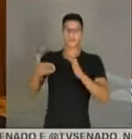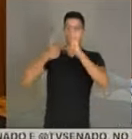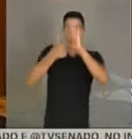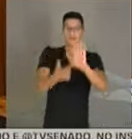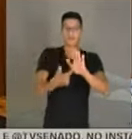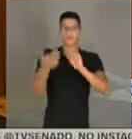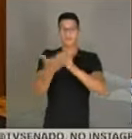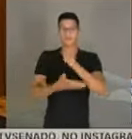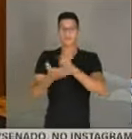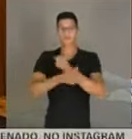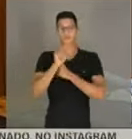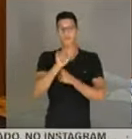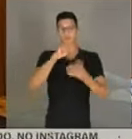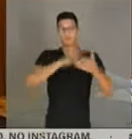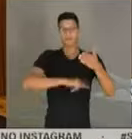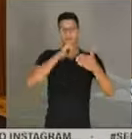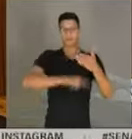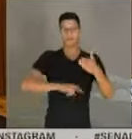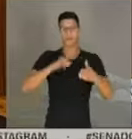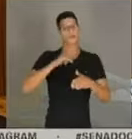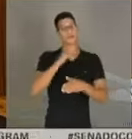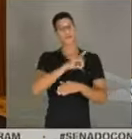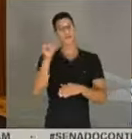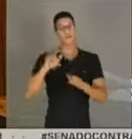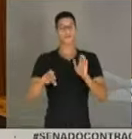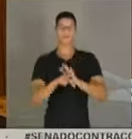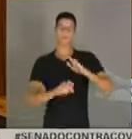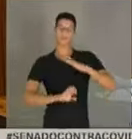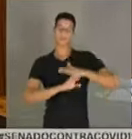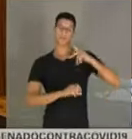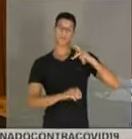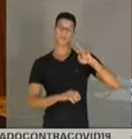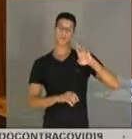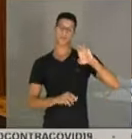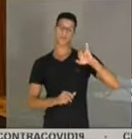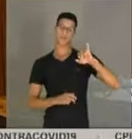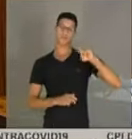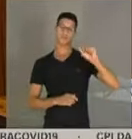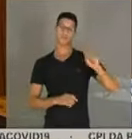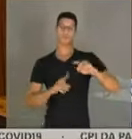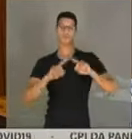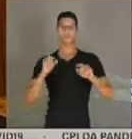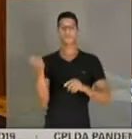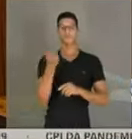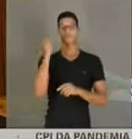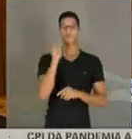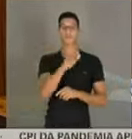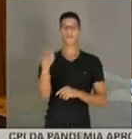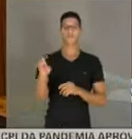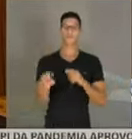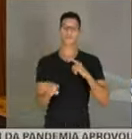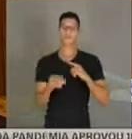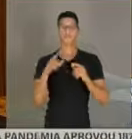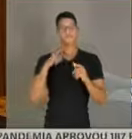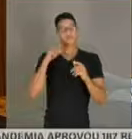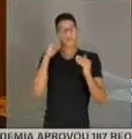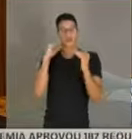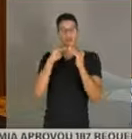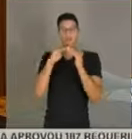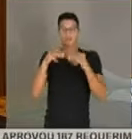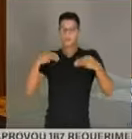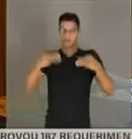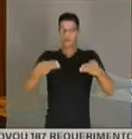com base nele que esses documentos que saíram não saíram da Precisa, mas mais grave do que isso, teve o conluio